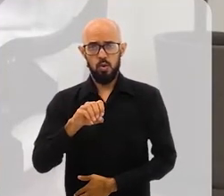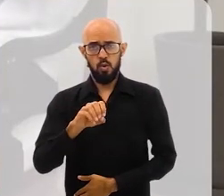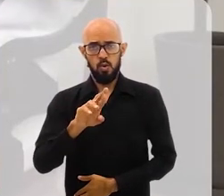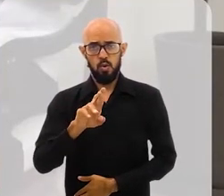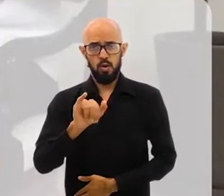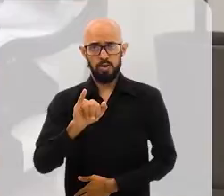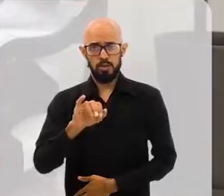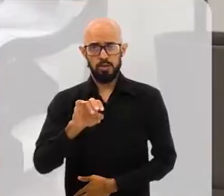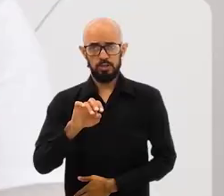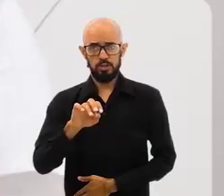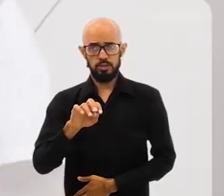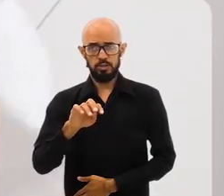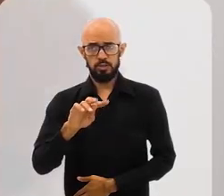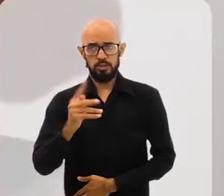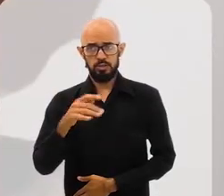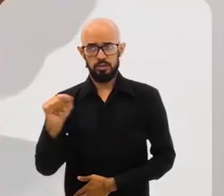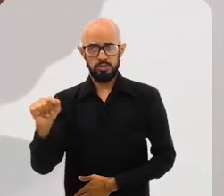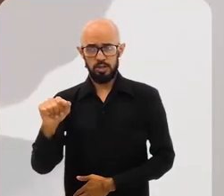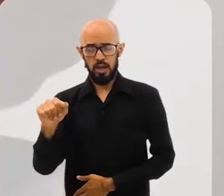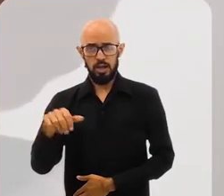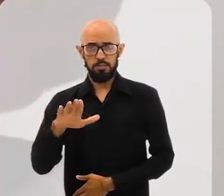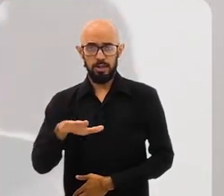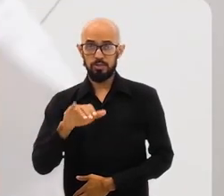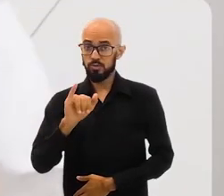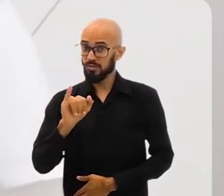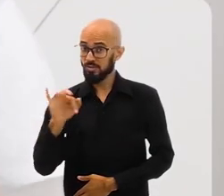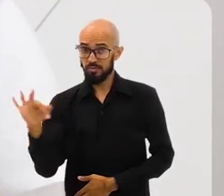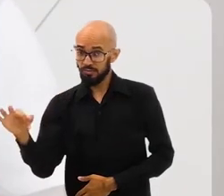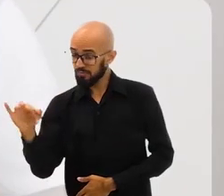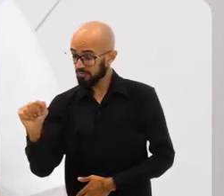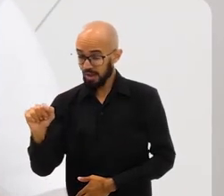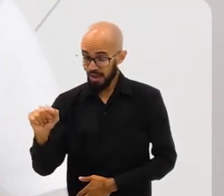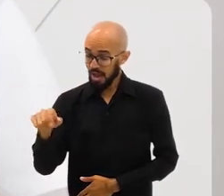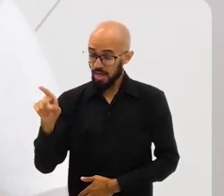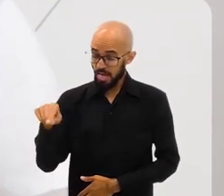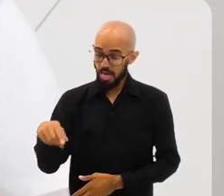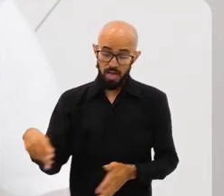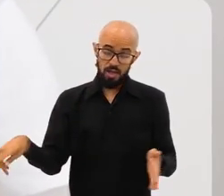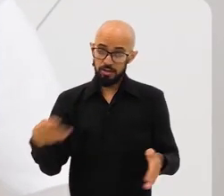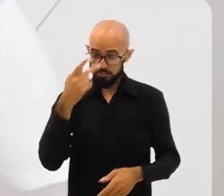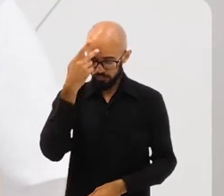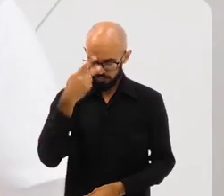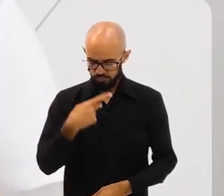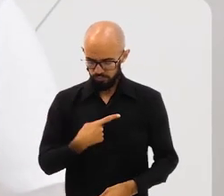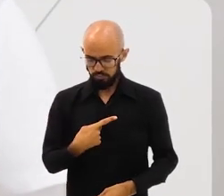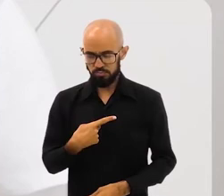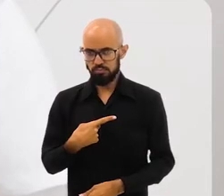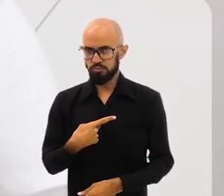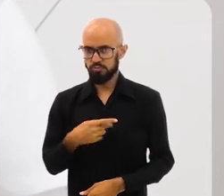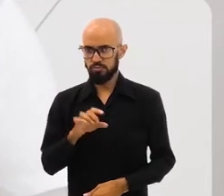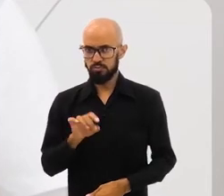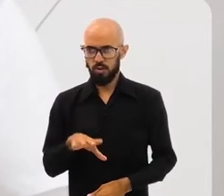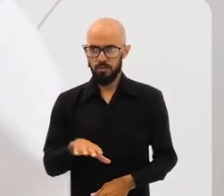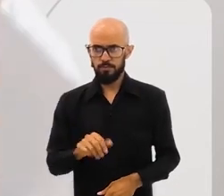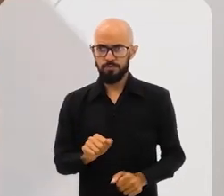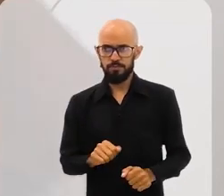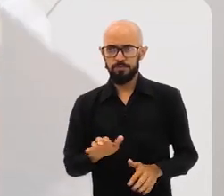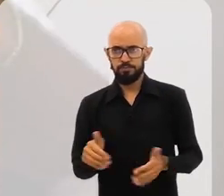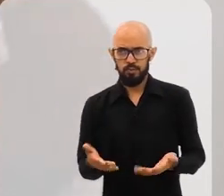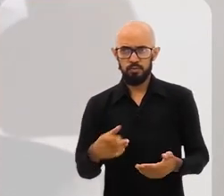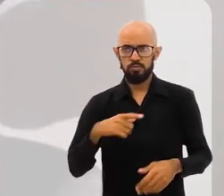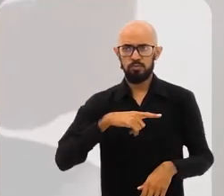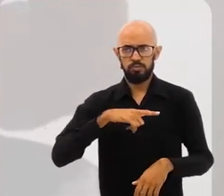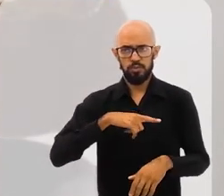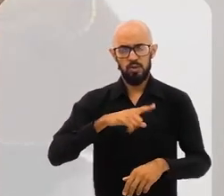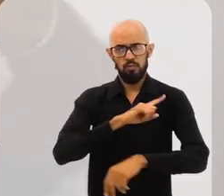entende na questão de fa não é você com o seu orixá é você e você pronto então não existe uma fortalecimento